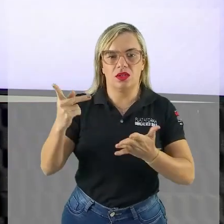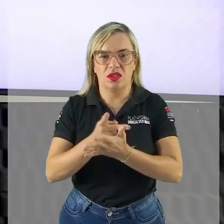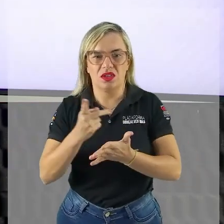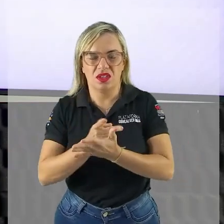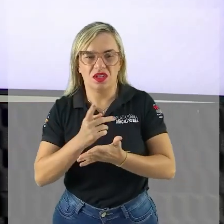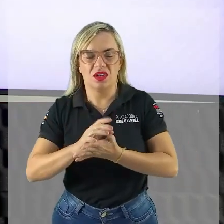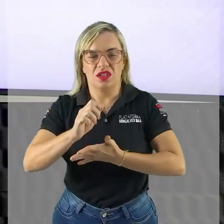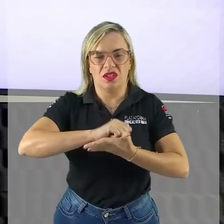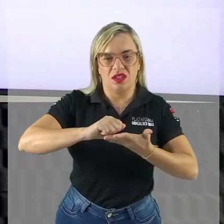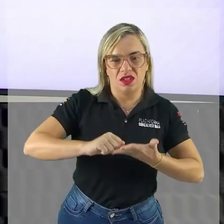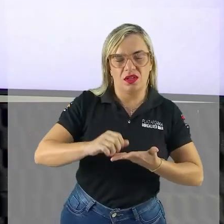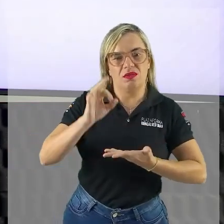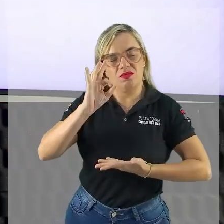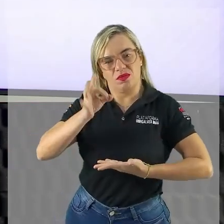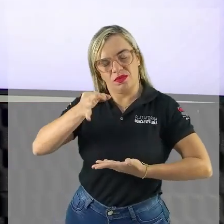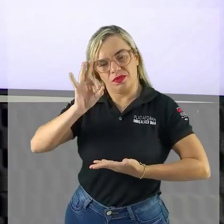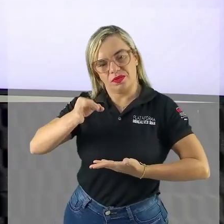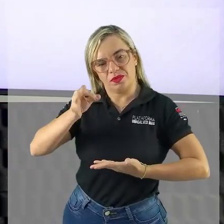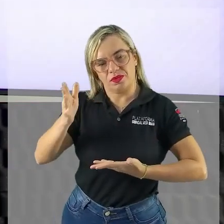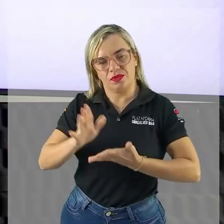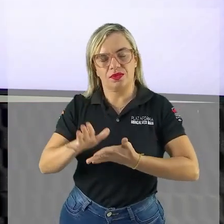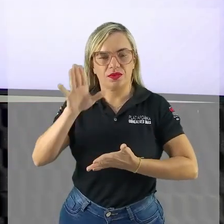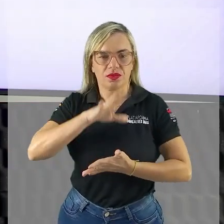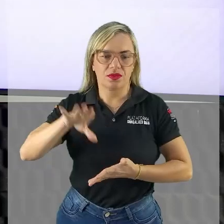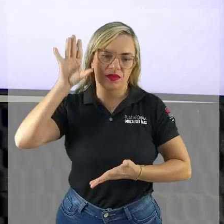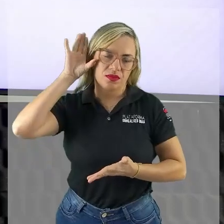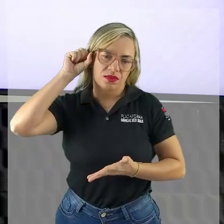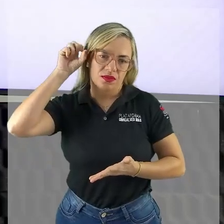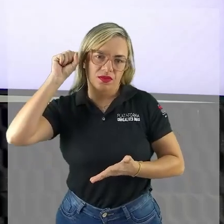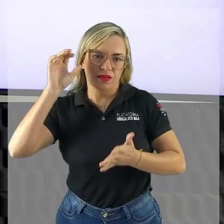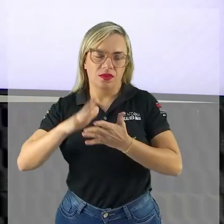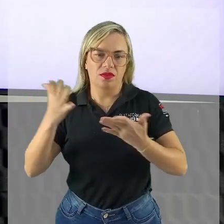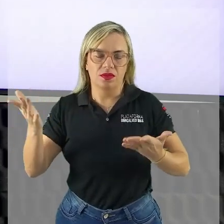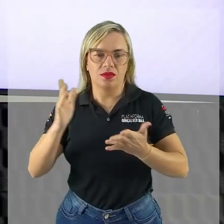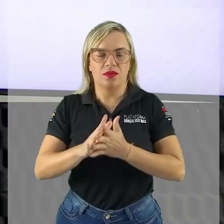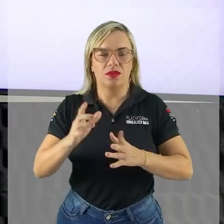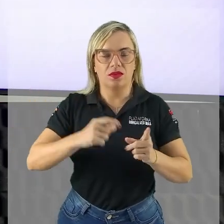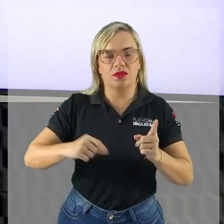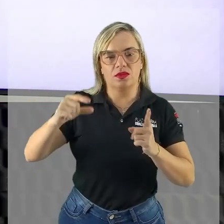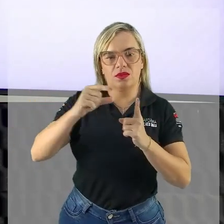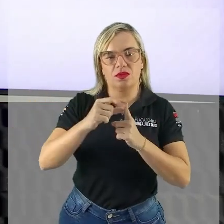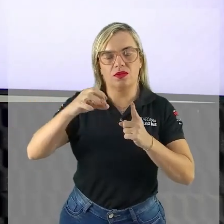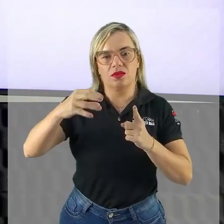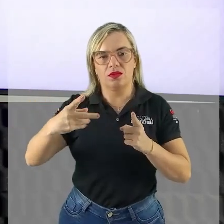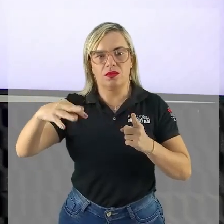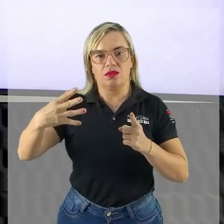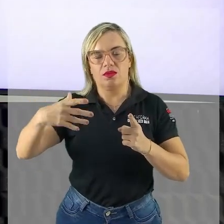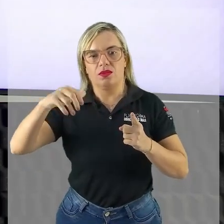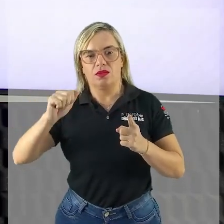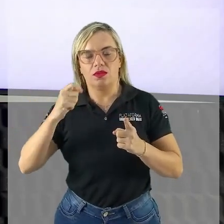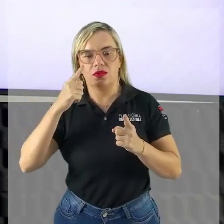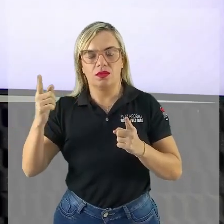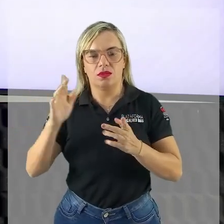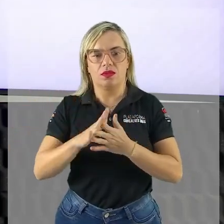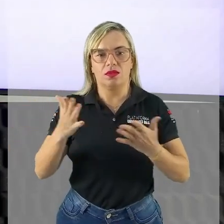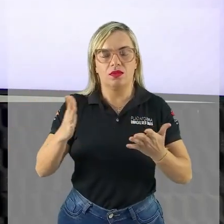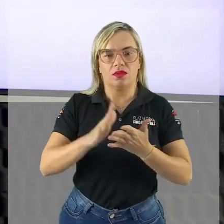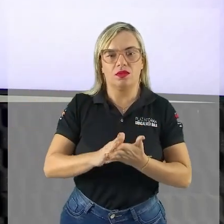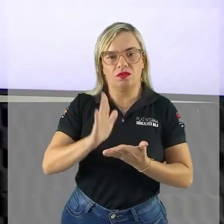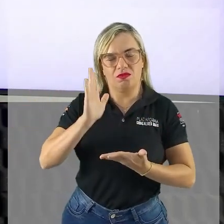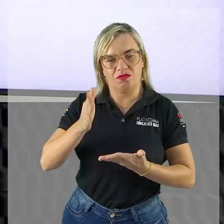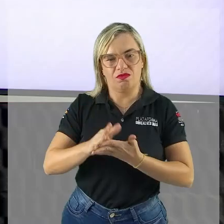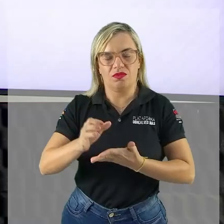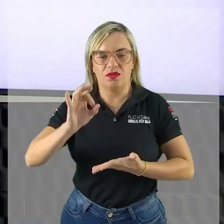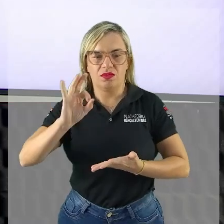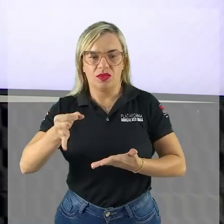uma escrita precisa, tá? Você vai ouvir muito essa palavra ao longo do vídeo de hoje. Precisa,